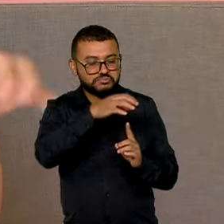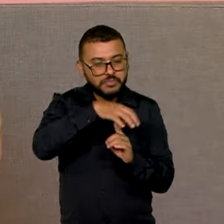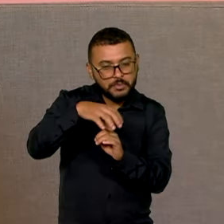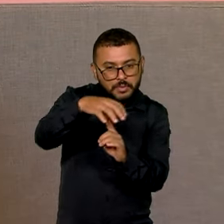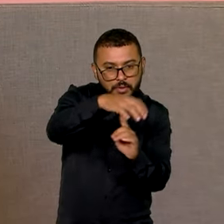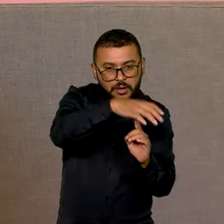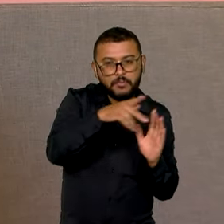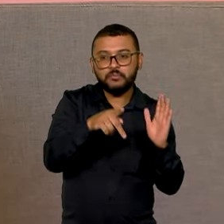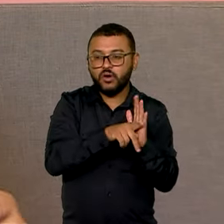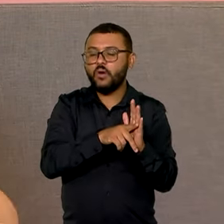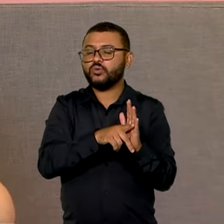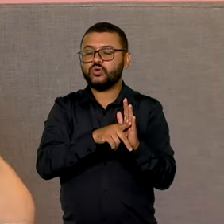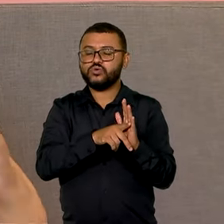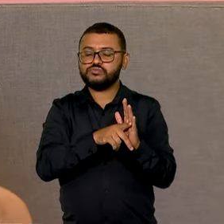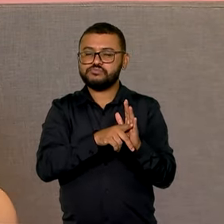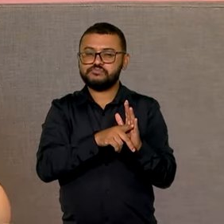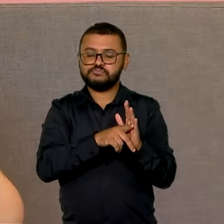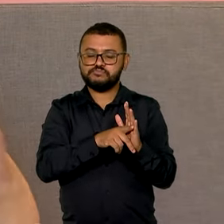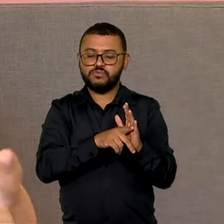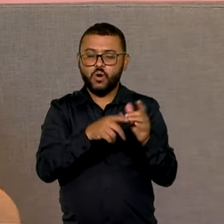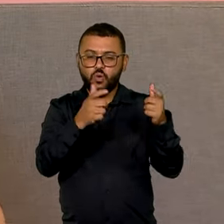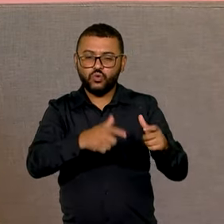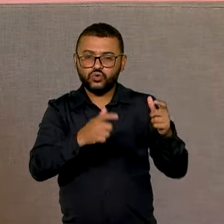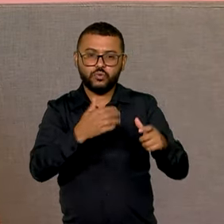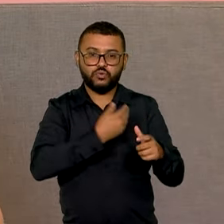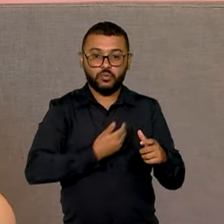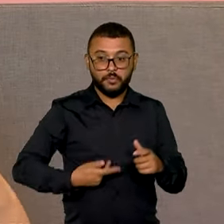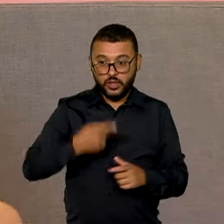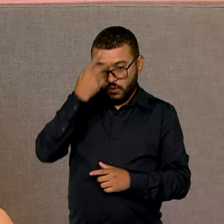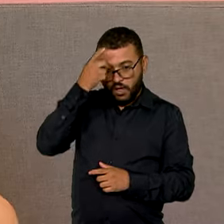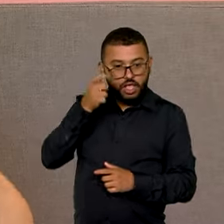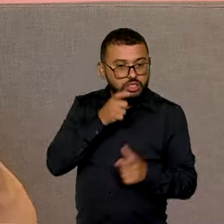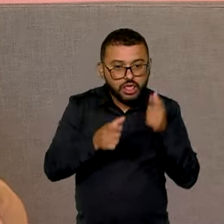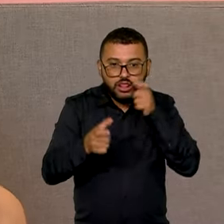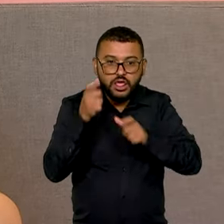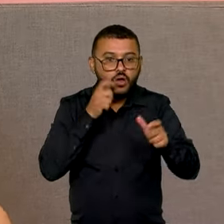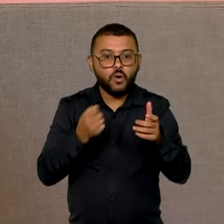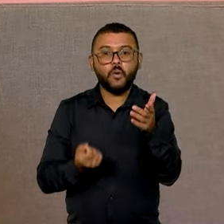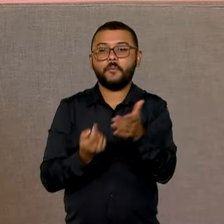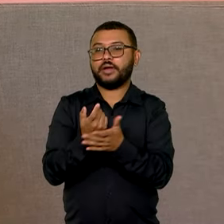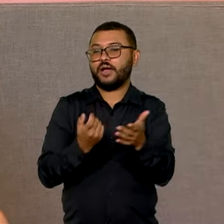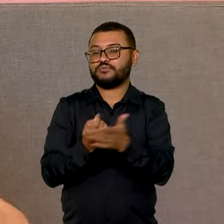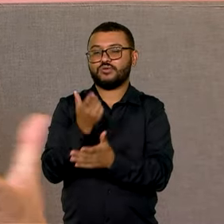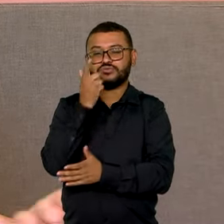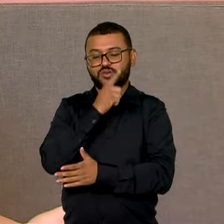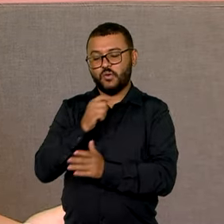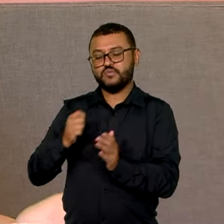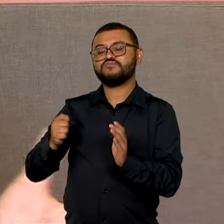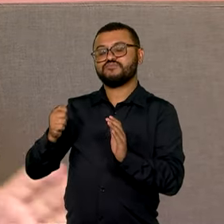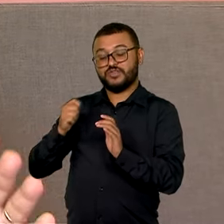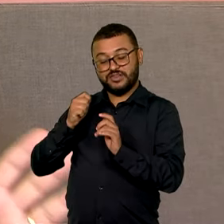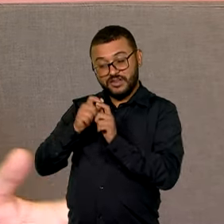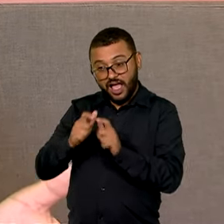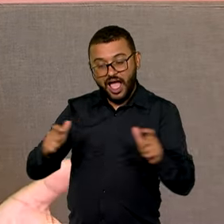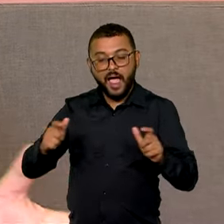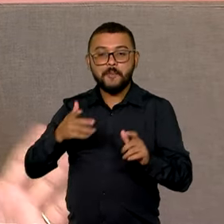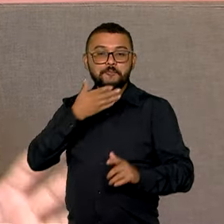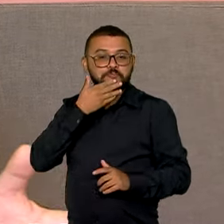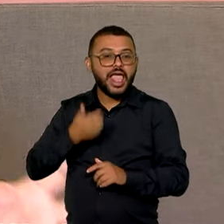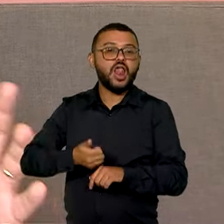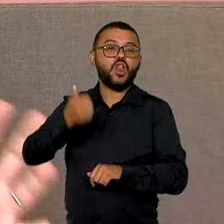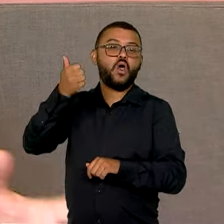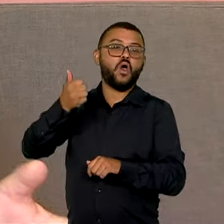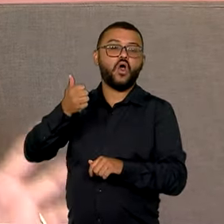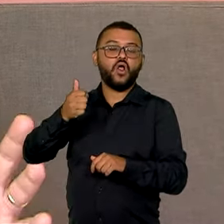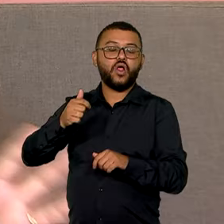e a gente foi fazendo assim. E aí muita gente foi conhecendo nossos produtos, aí começou as encomendas, né, e tudo. E aí a gente decidiu, né, que já estava,